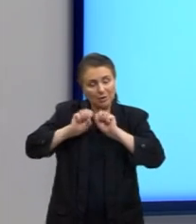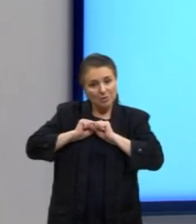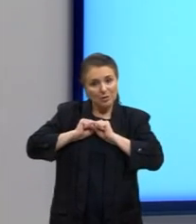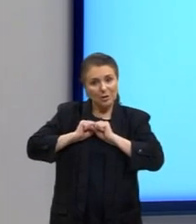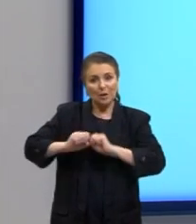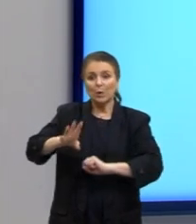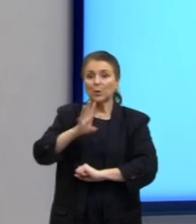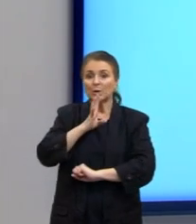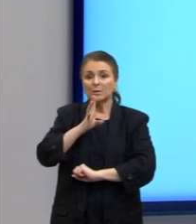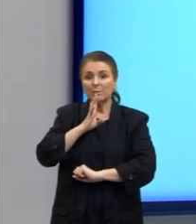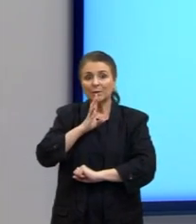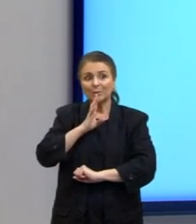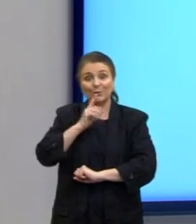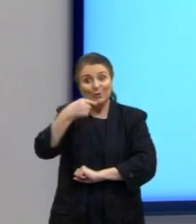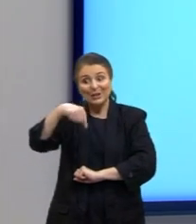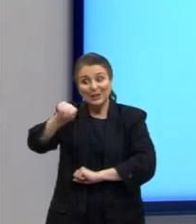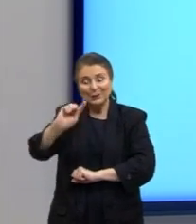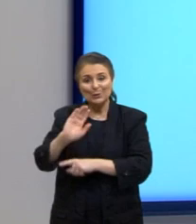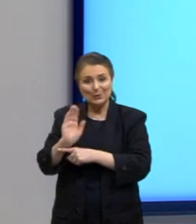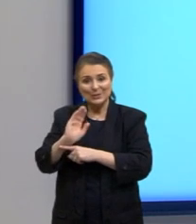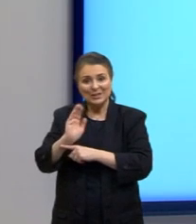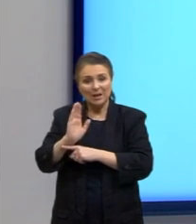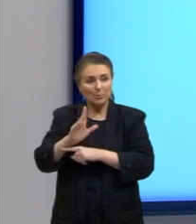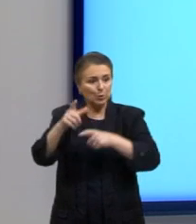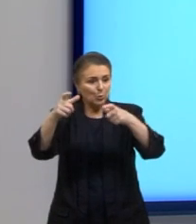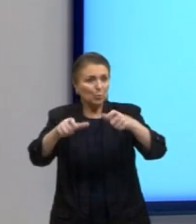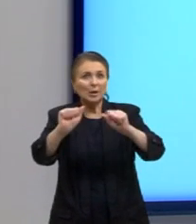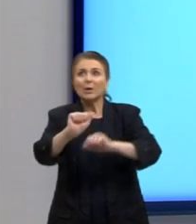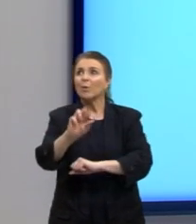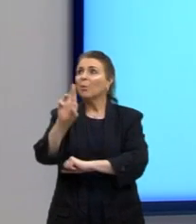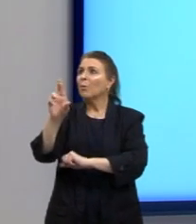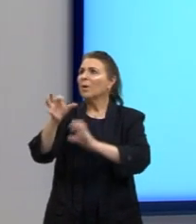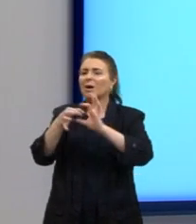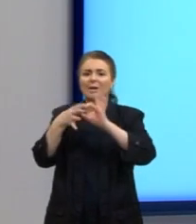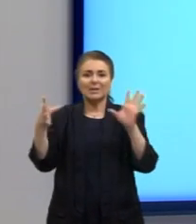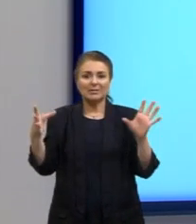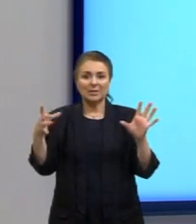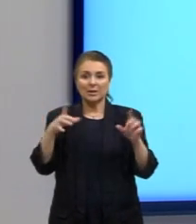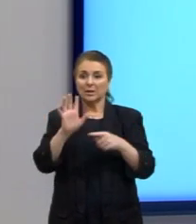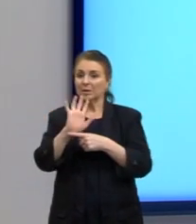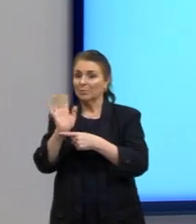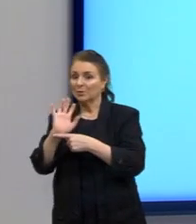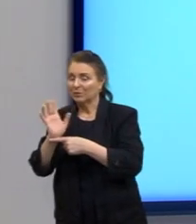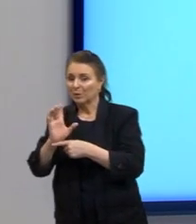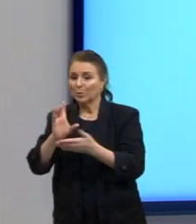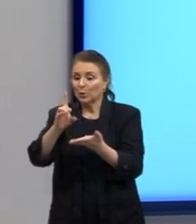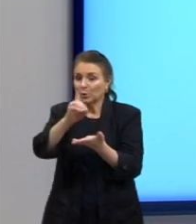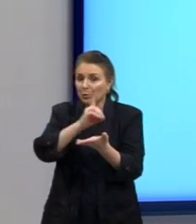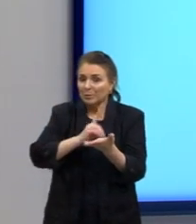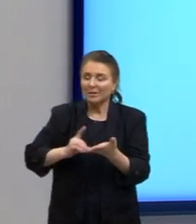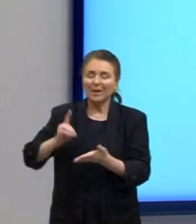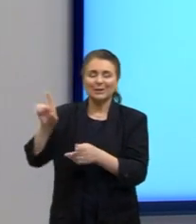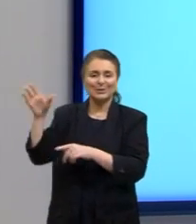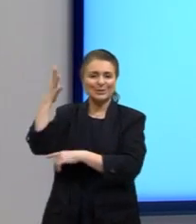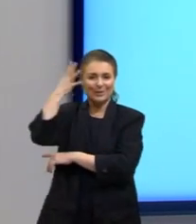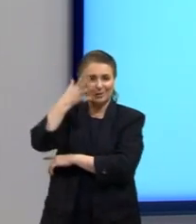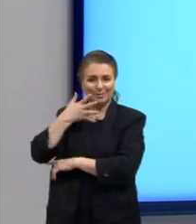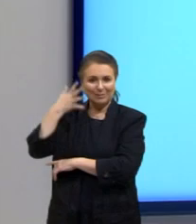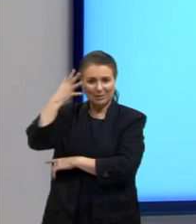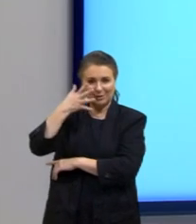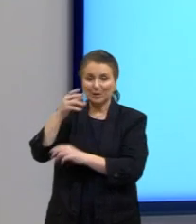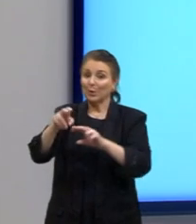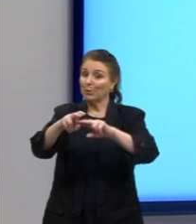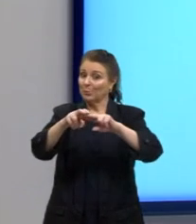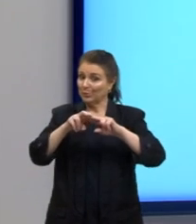cinema ao ar livre o qual traz como conteúdo filmes documentários e palestras torna-se